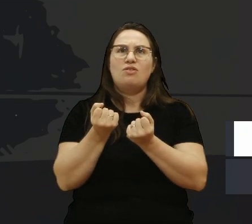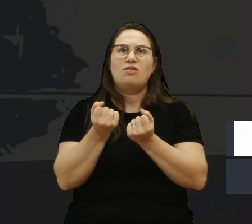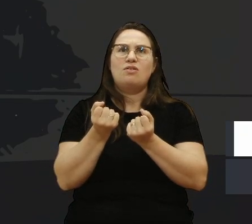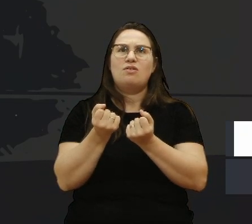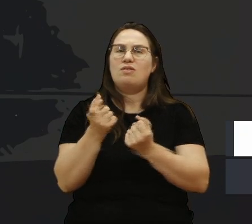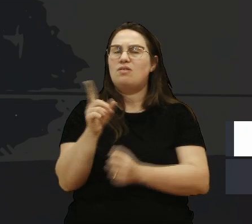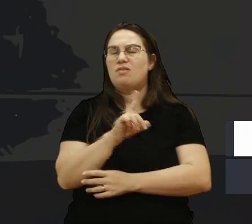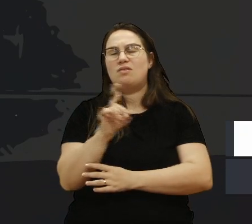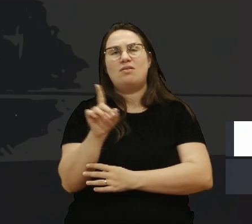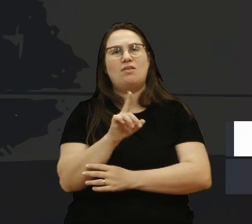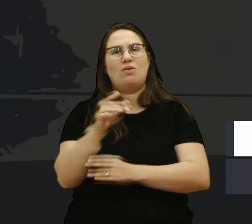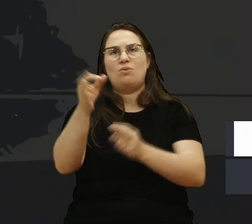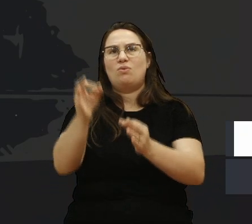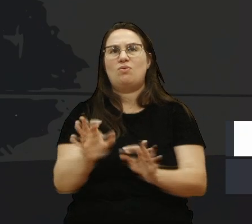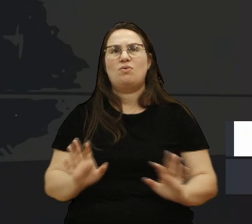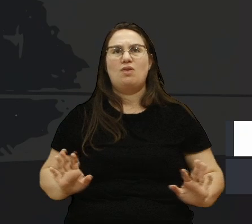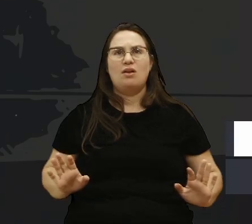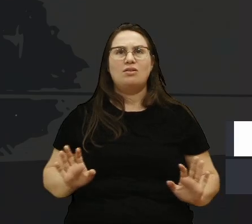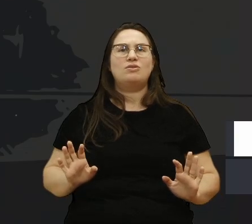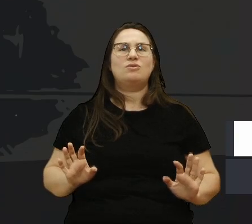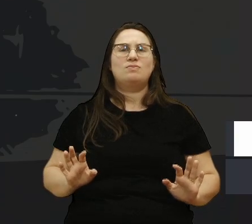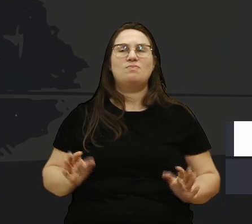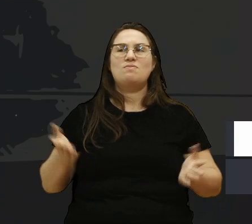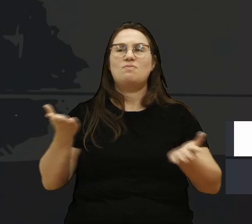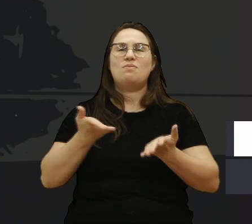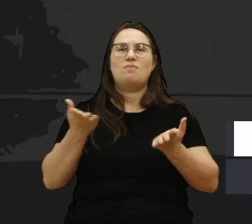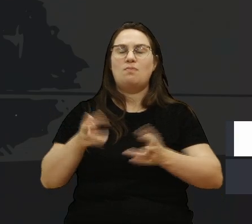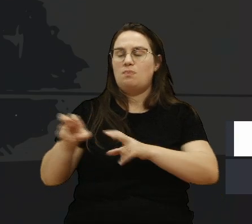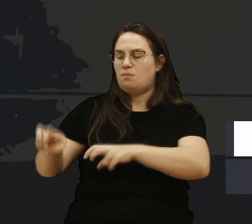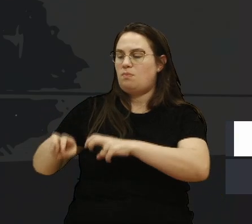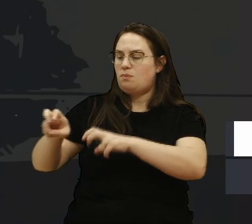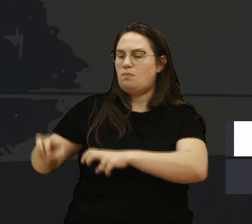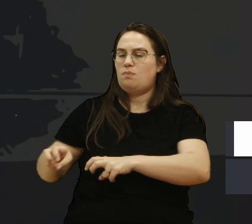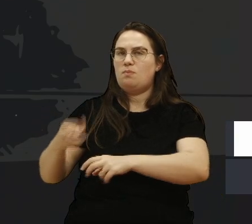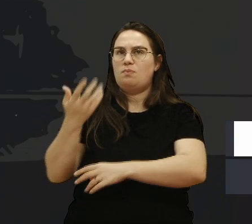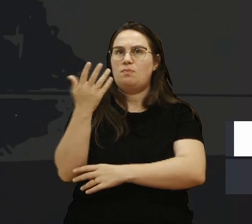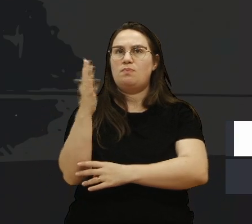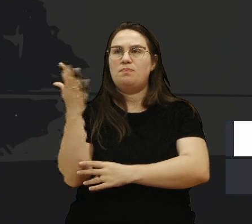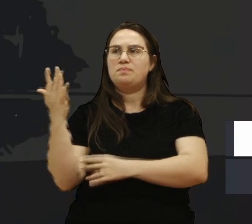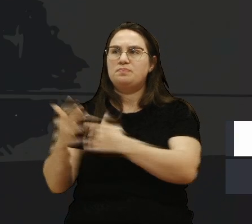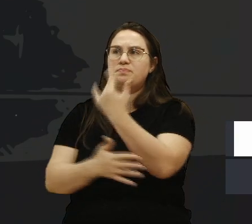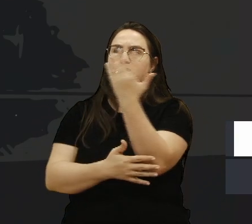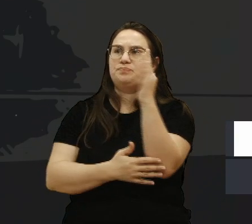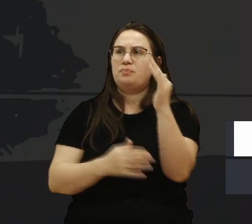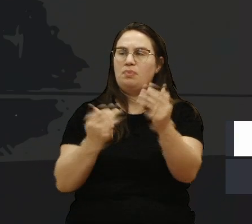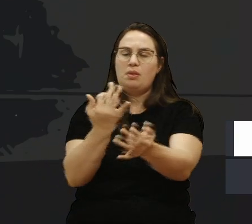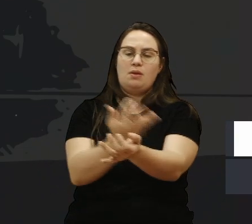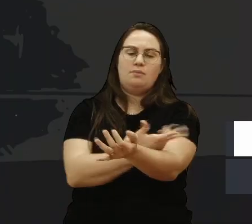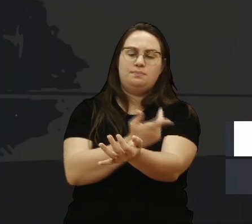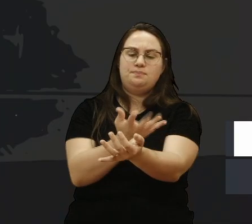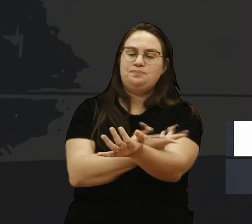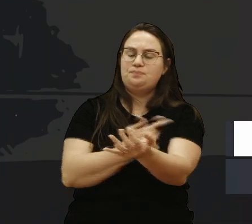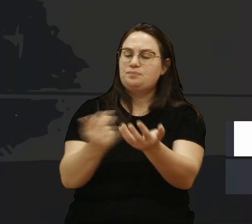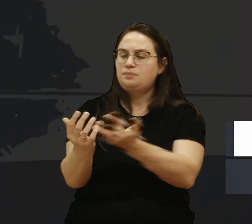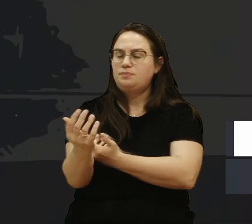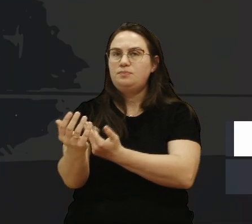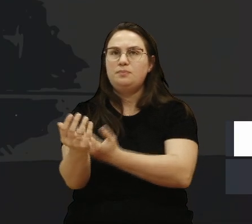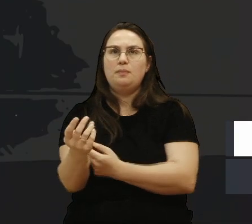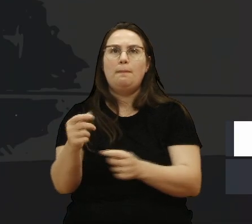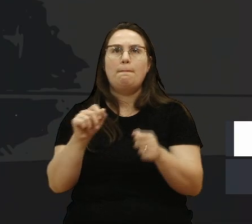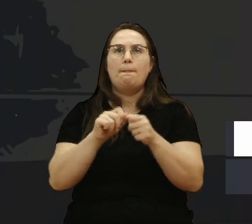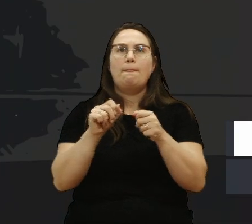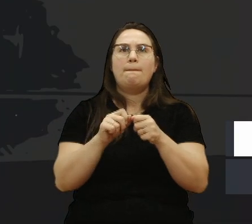tudo certo. Agora o agricultor tira um pedaço de capim, tira 2 árvores para fazer